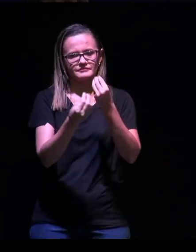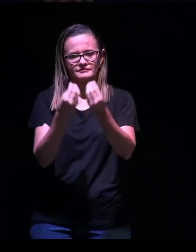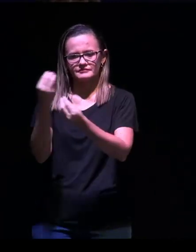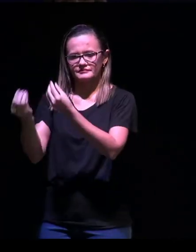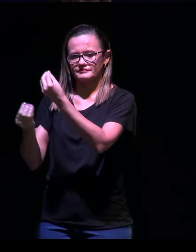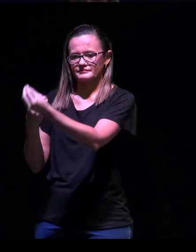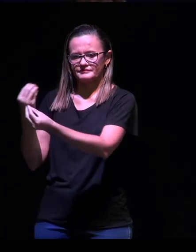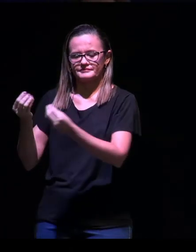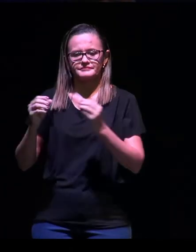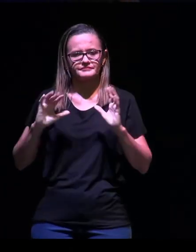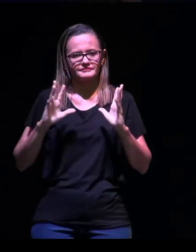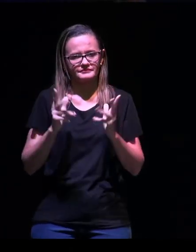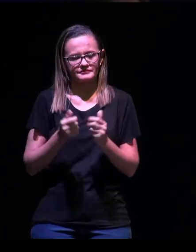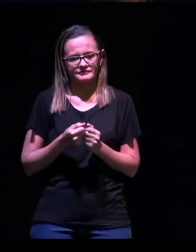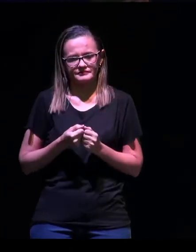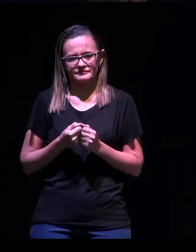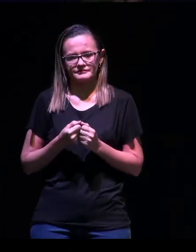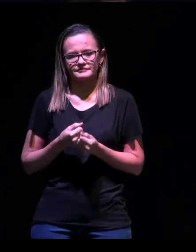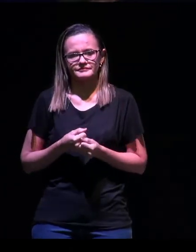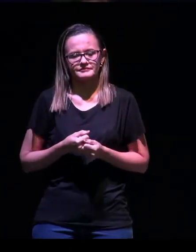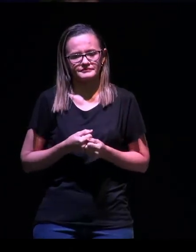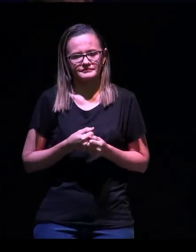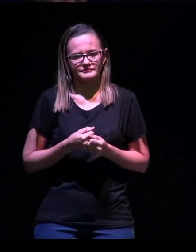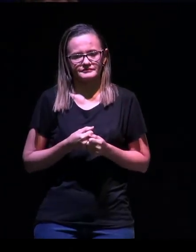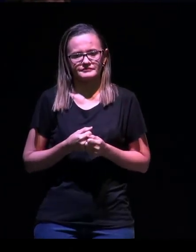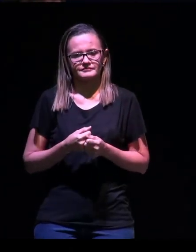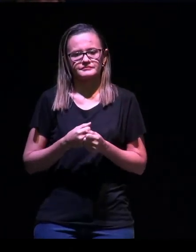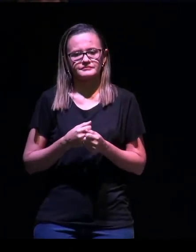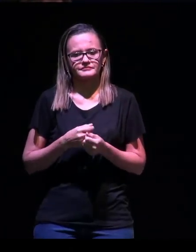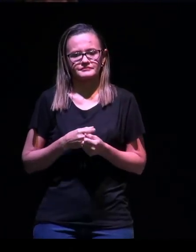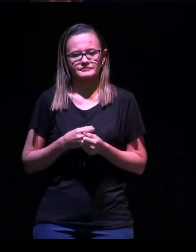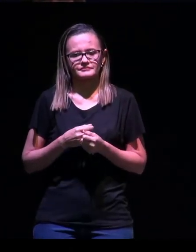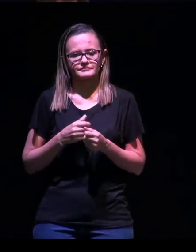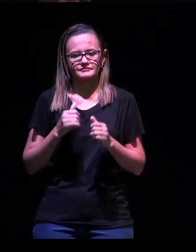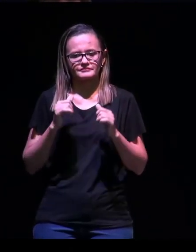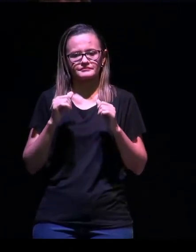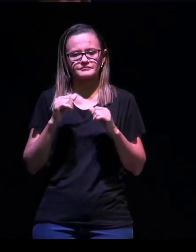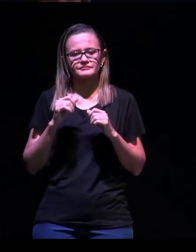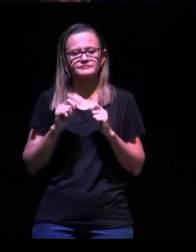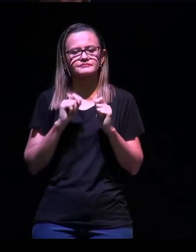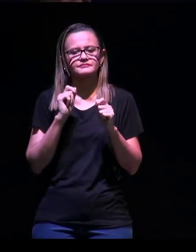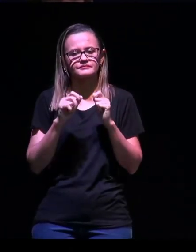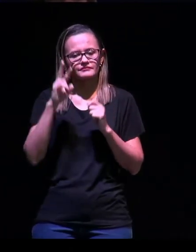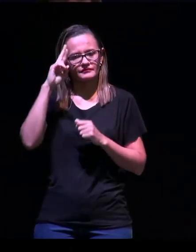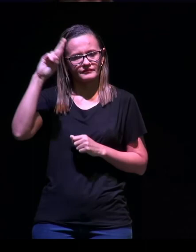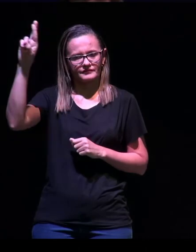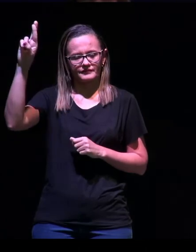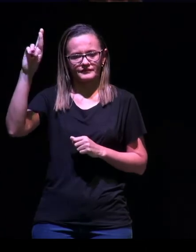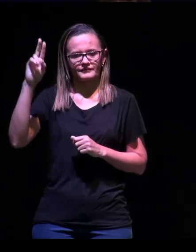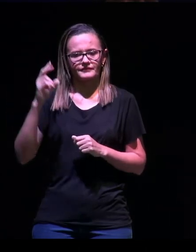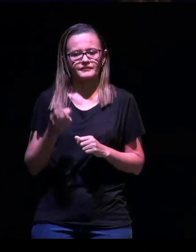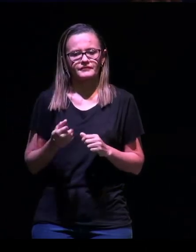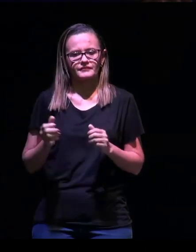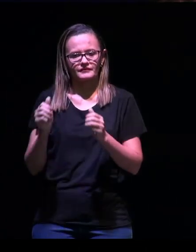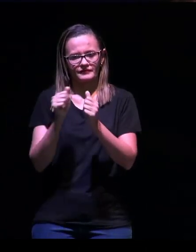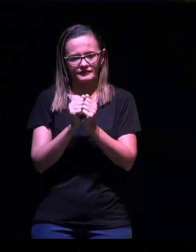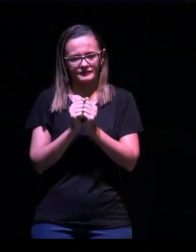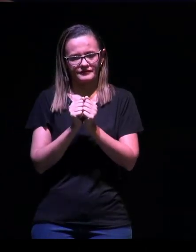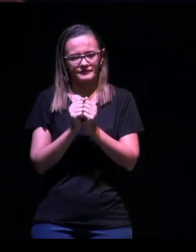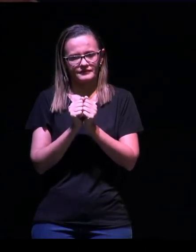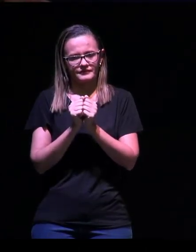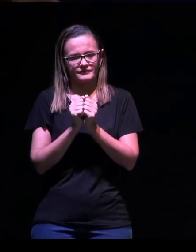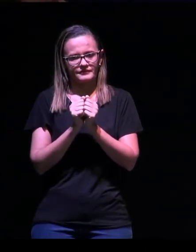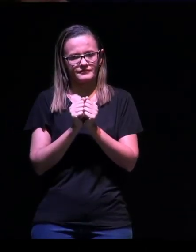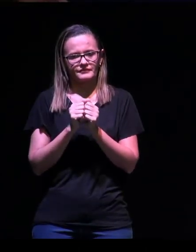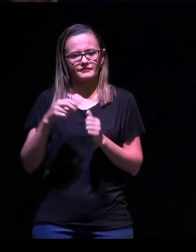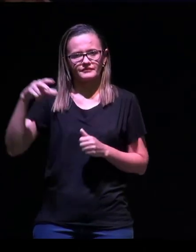Agora, a Bíblia diz que nós estaremos com o Senhor, mas ela diz que nós viremos. Então virá o Senhor e todos os seus santos com ele.